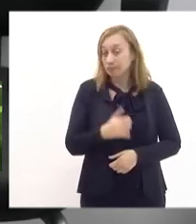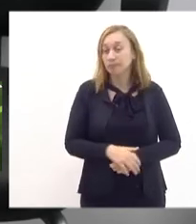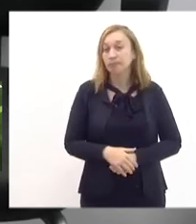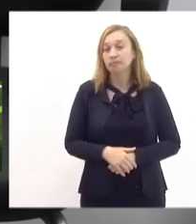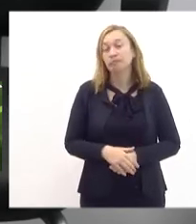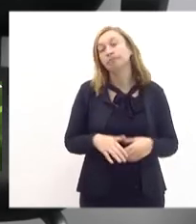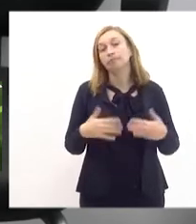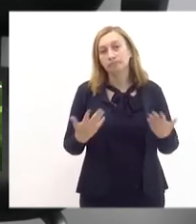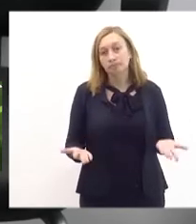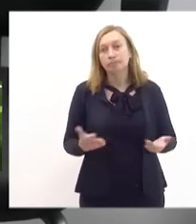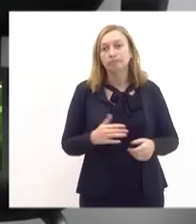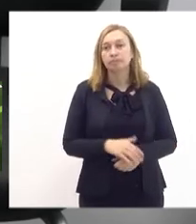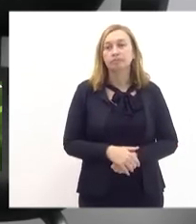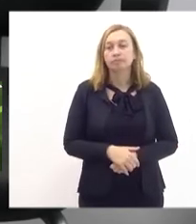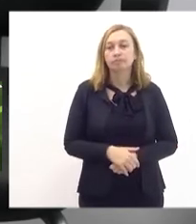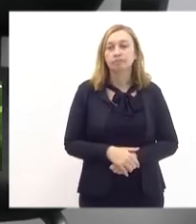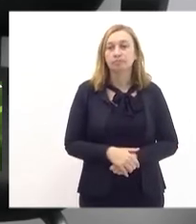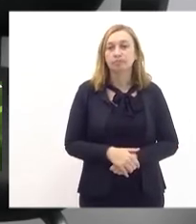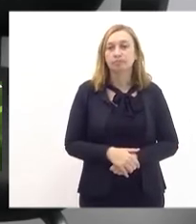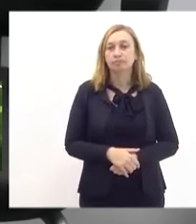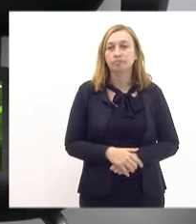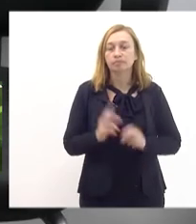Então, esse é o cenário